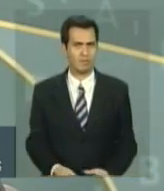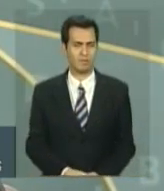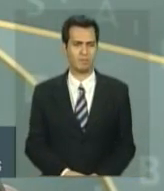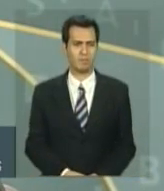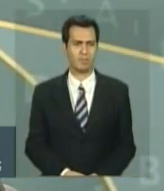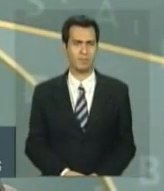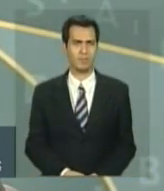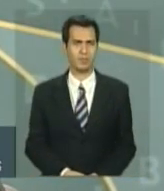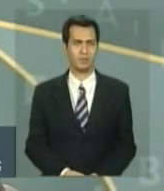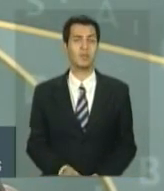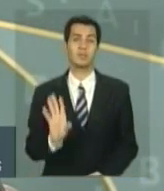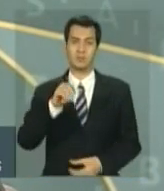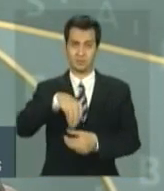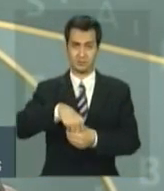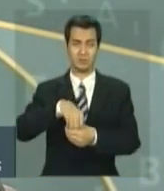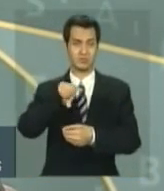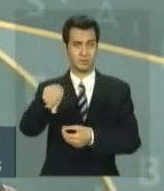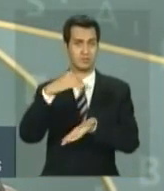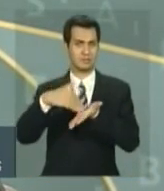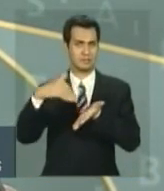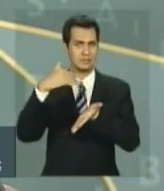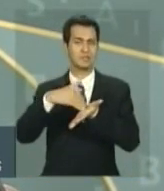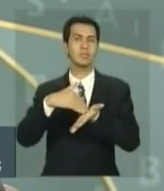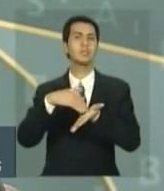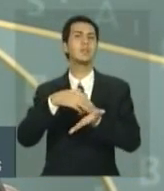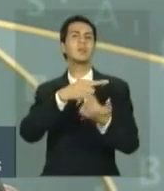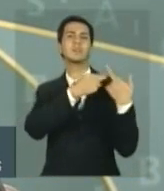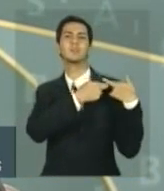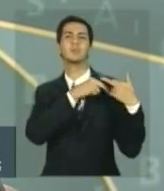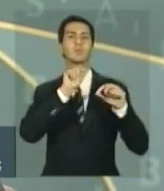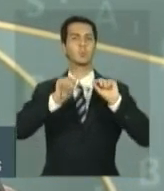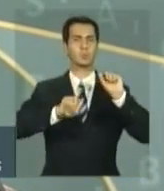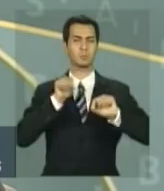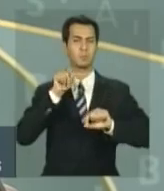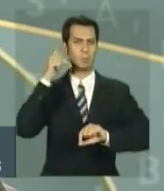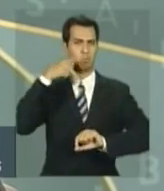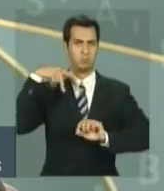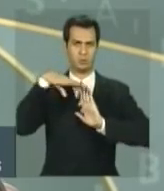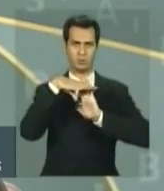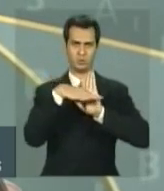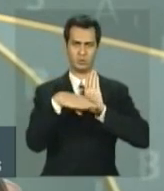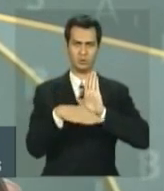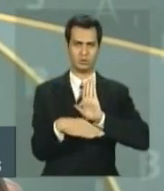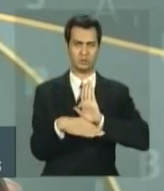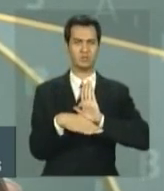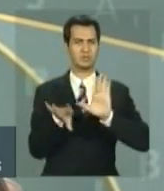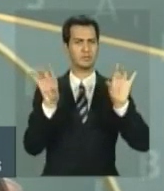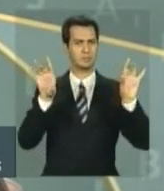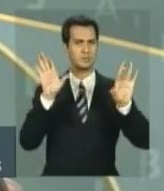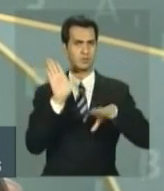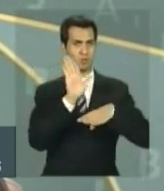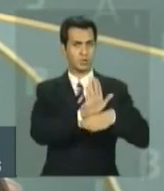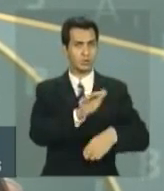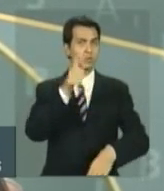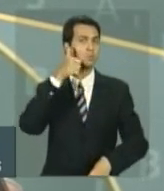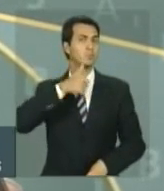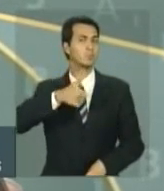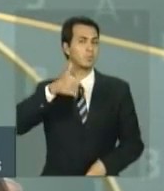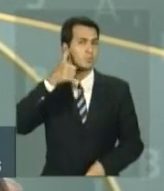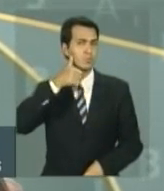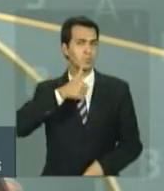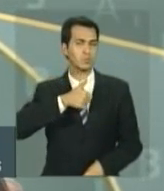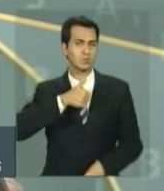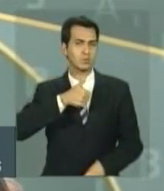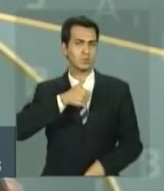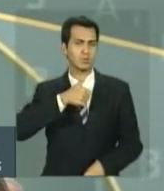deste ministério que é responsável pela condução da política específica